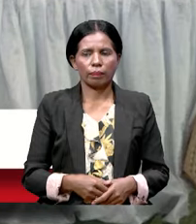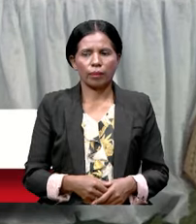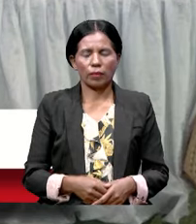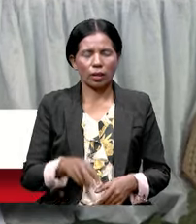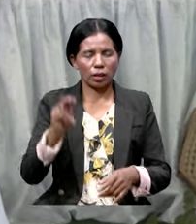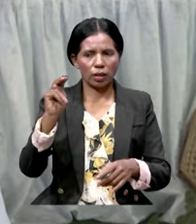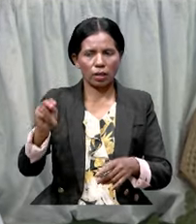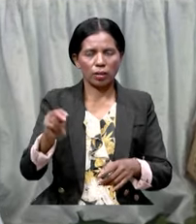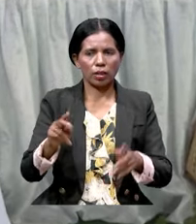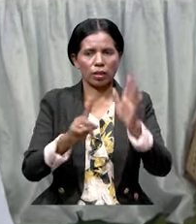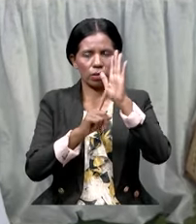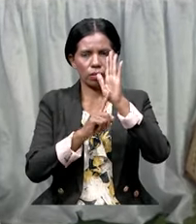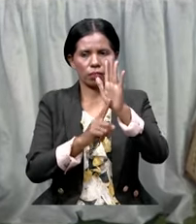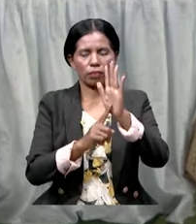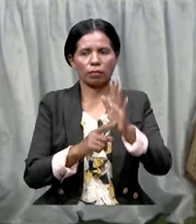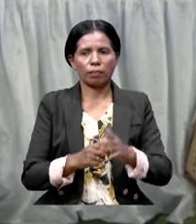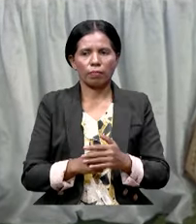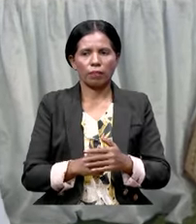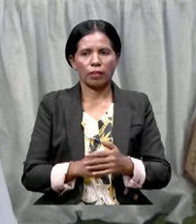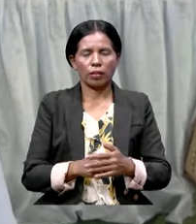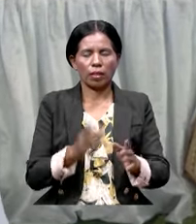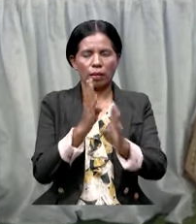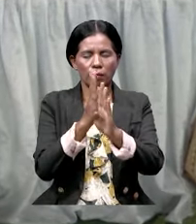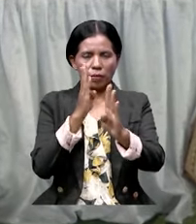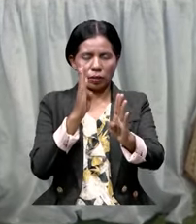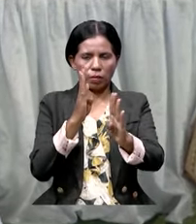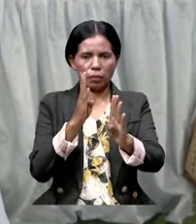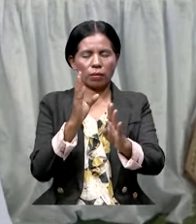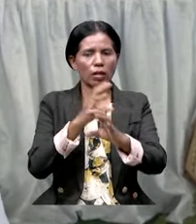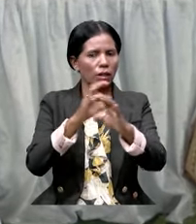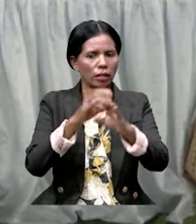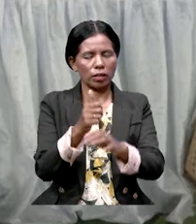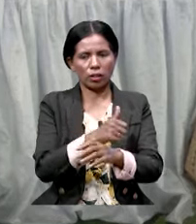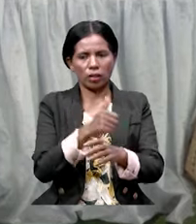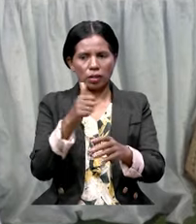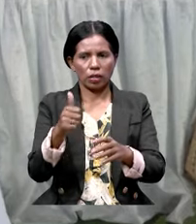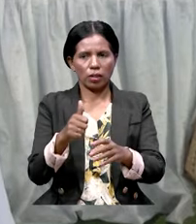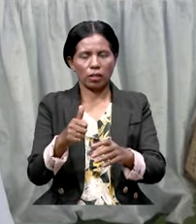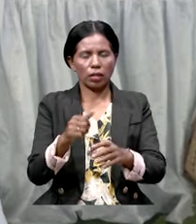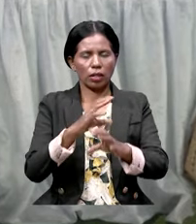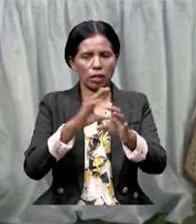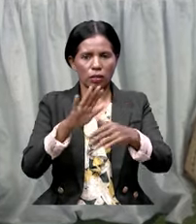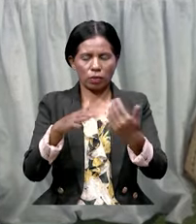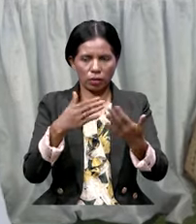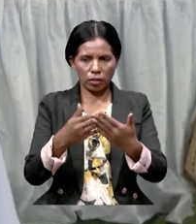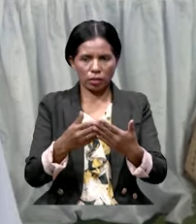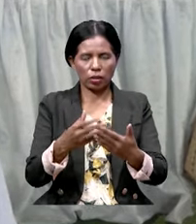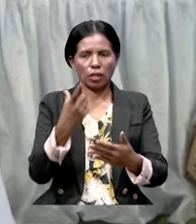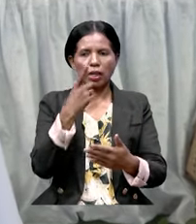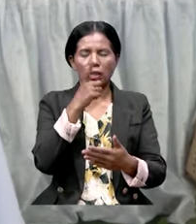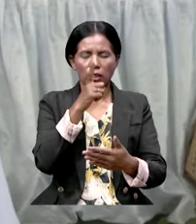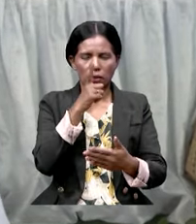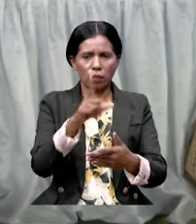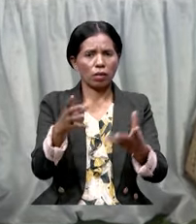nia iha sentido liliu ba microlete anguna nomos autocarro sira ne biha linguagem oi oi